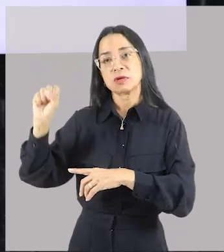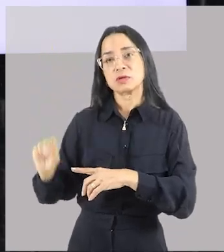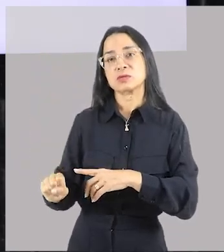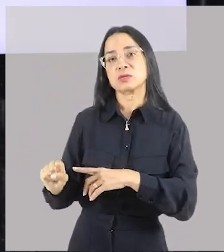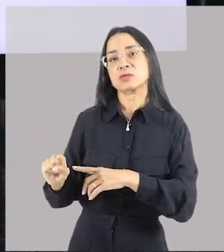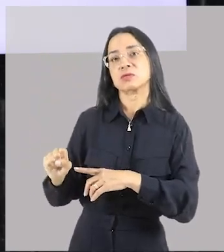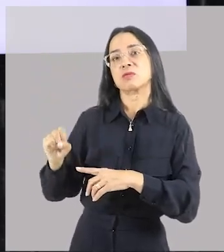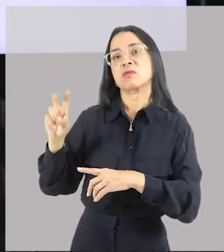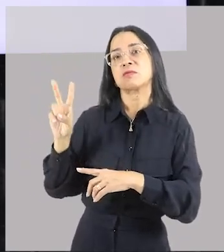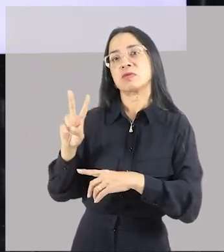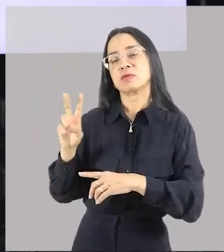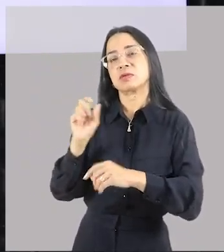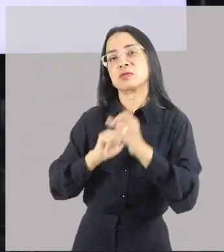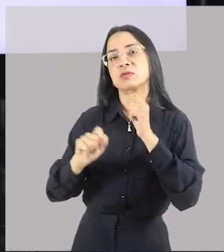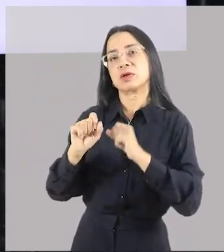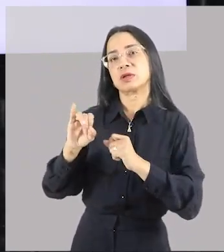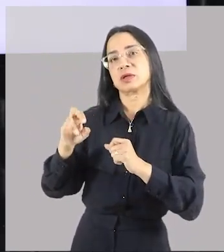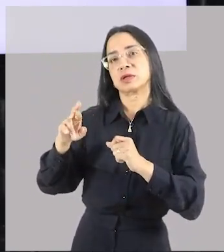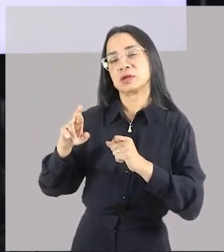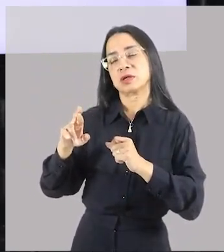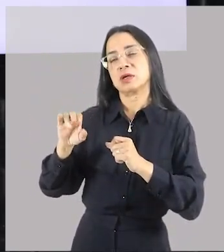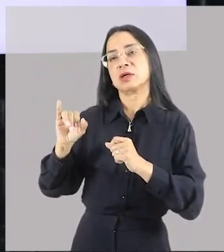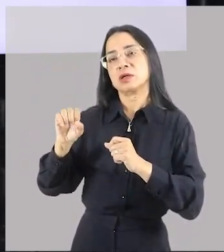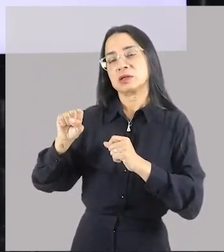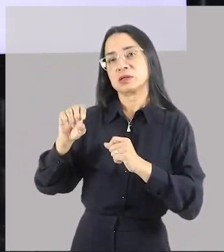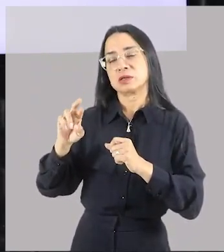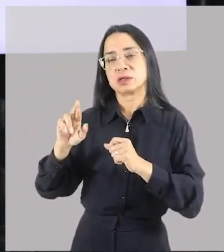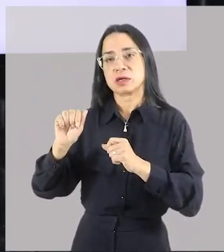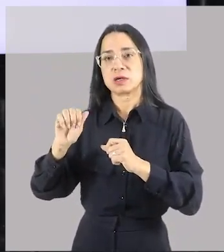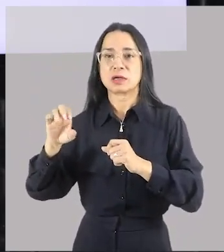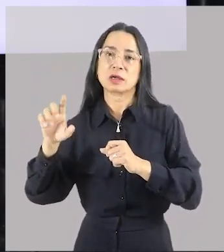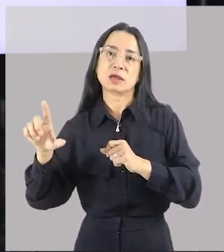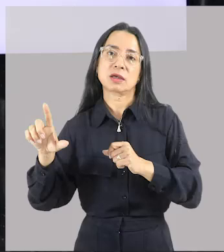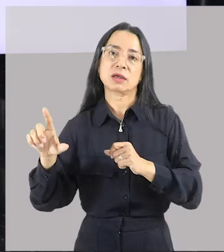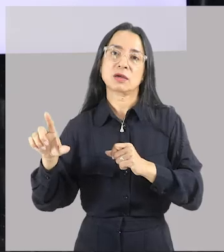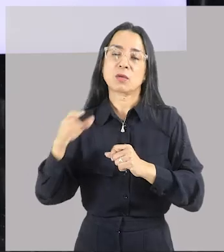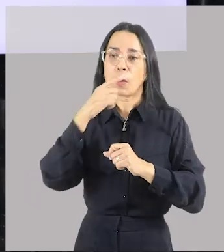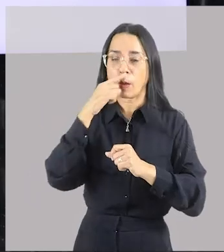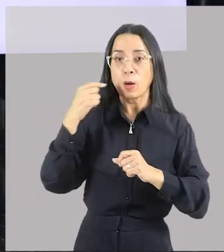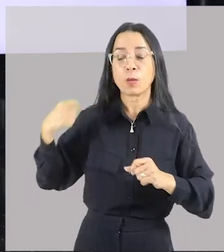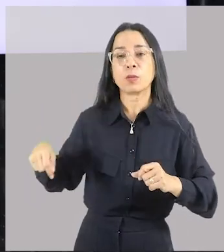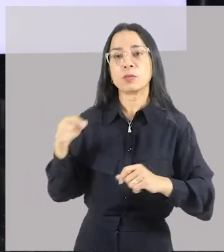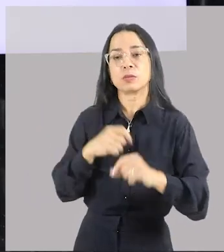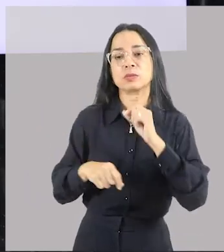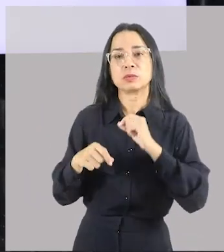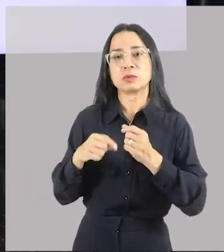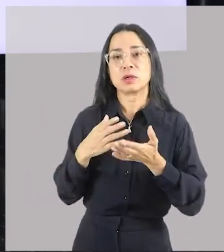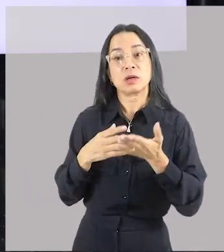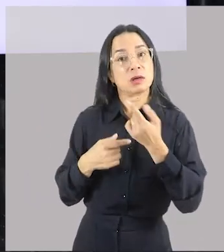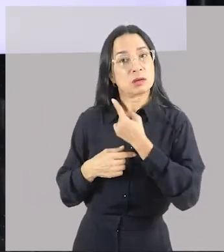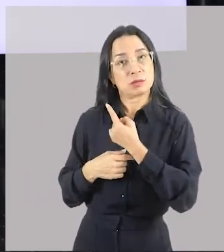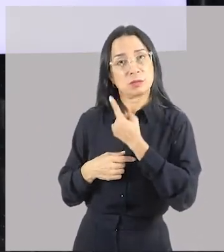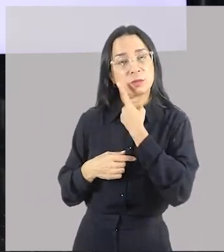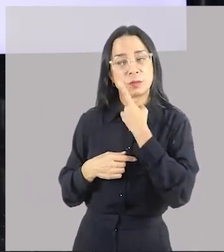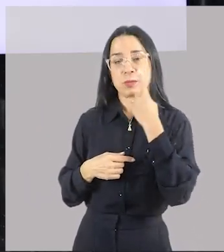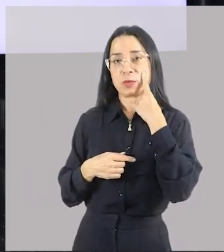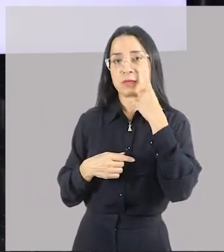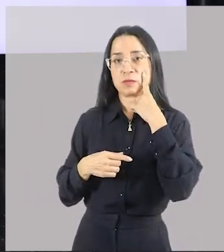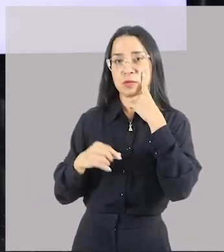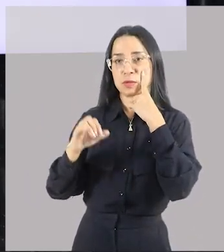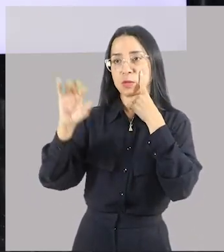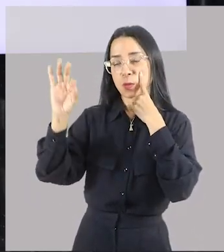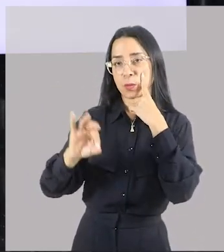Venezuela, Israel, Rússia, qualquer país do mundo, a partir desse índice. Aí você vai perceber qual país